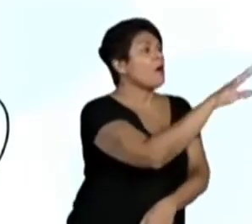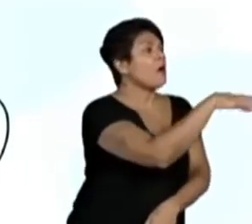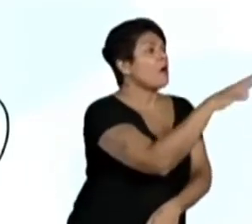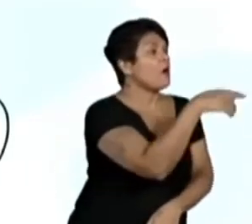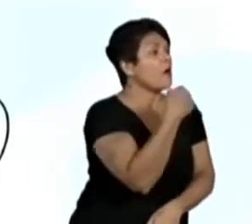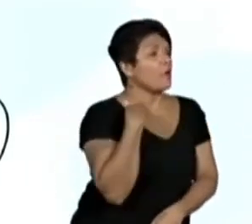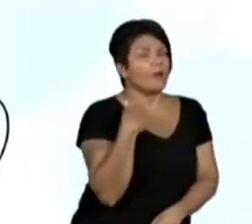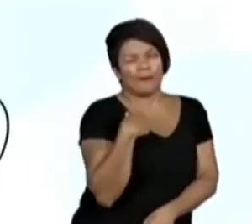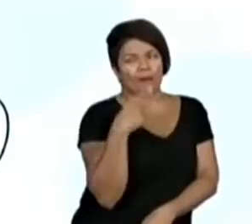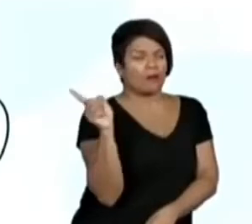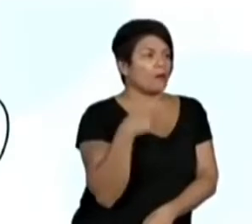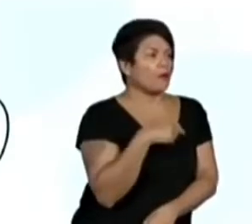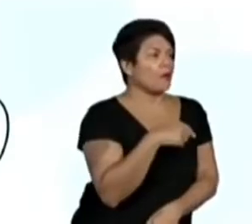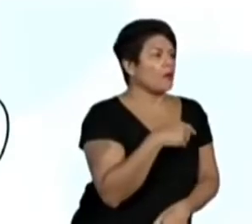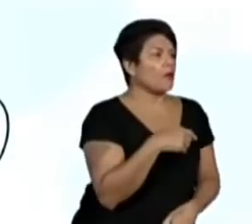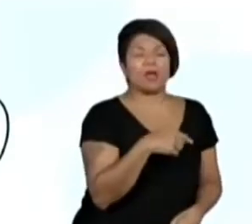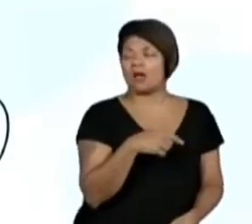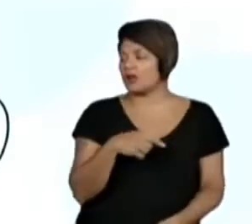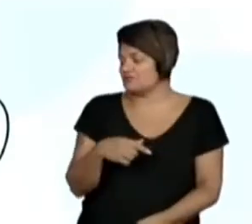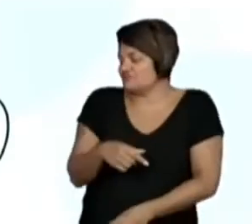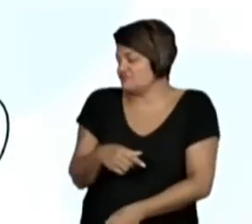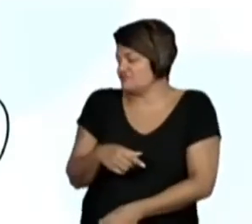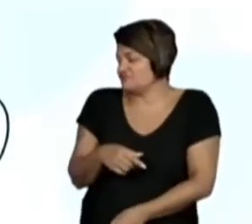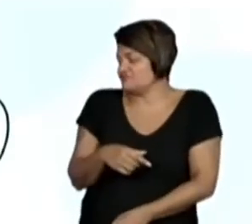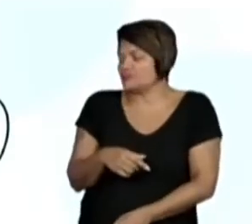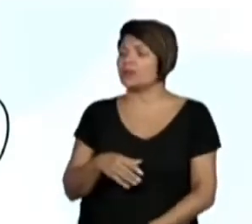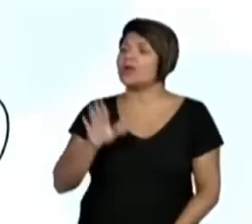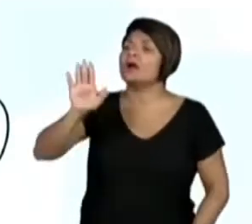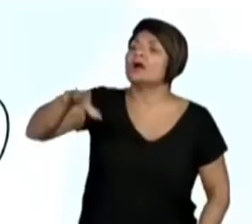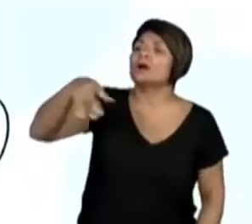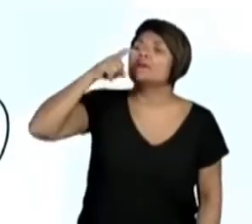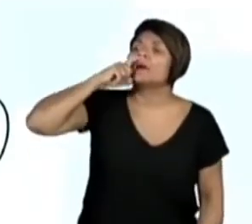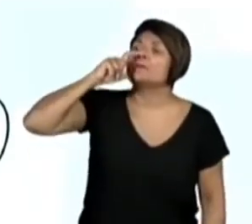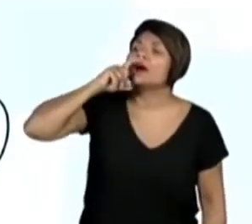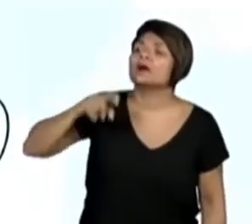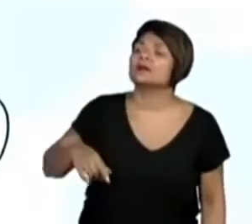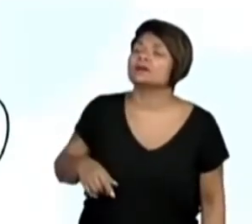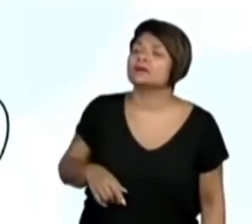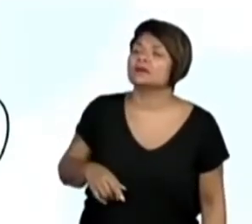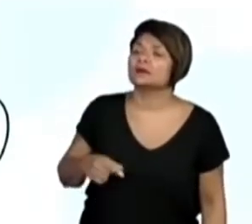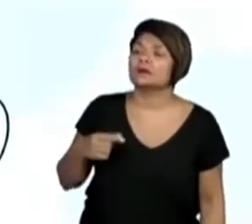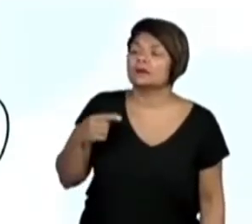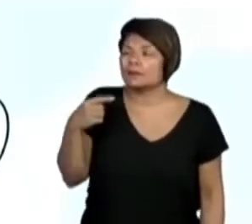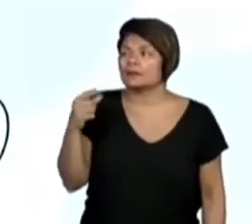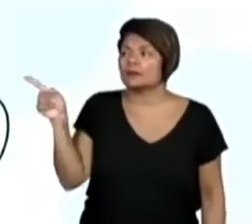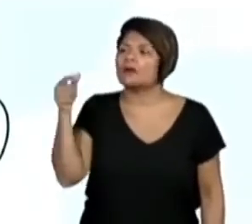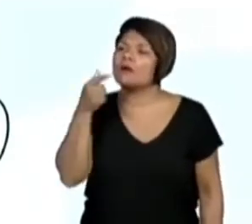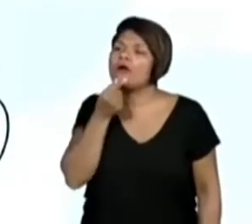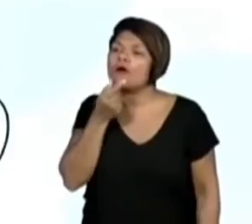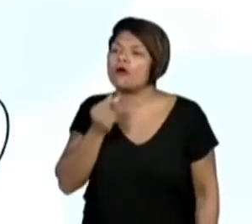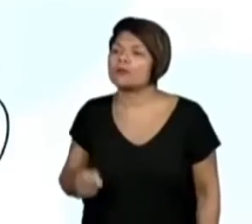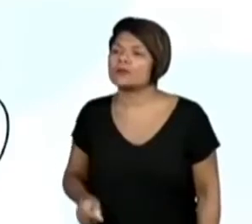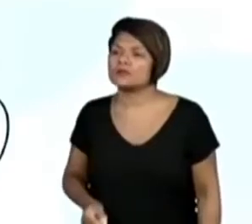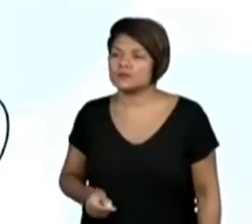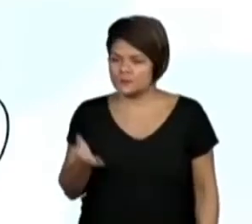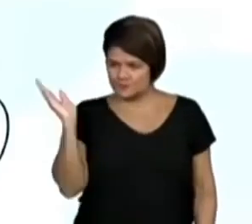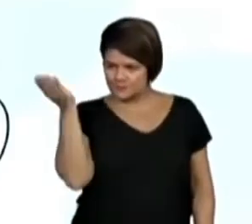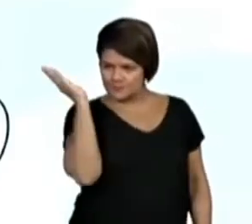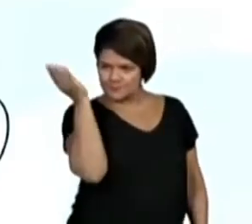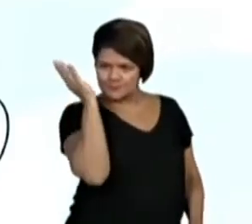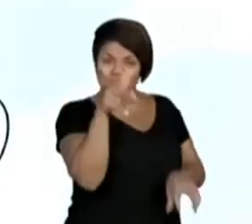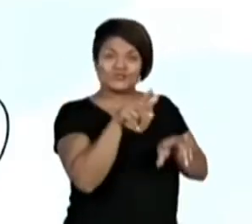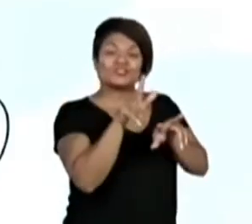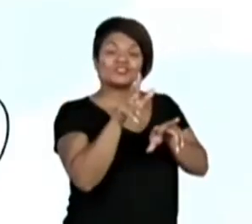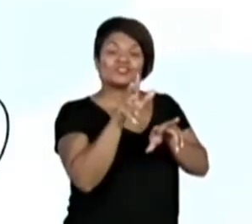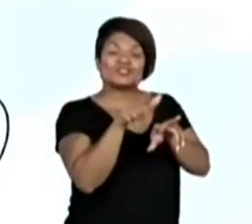ligou. Contei pro papai, chinelinho cantou. Então, qual que era a resposta? Era a